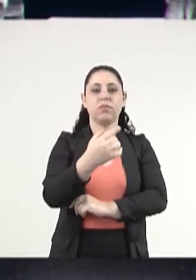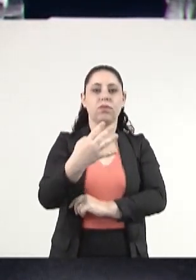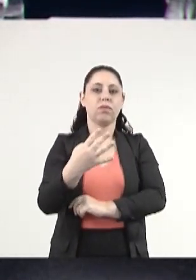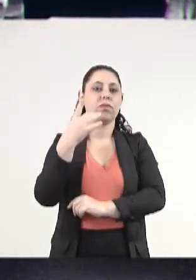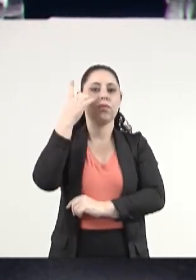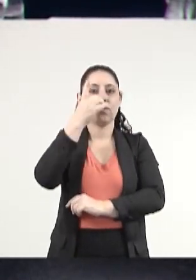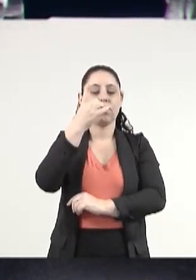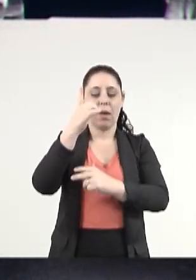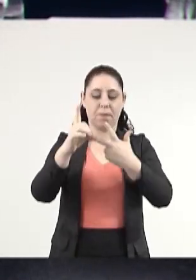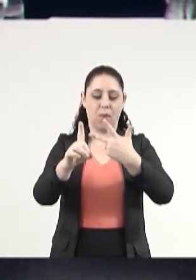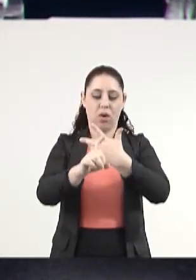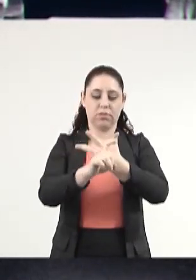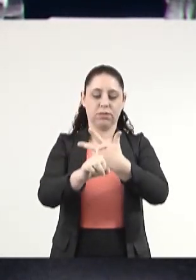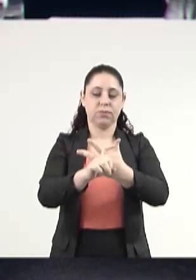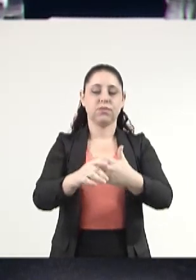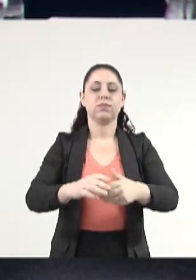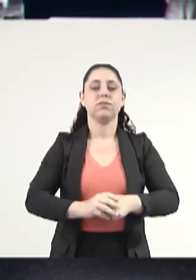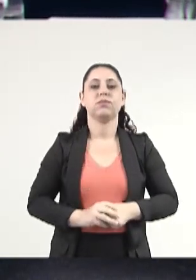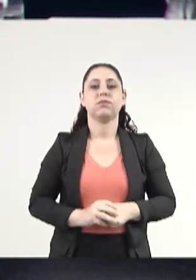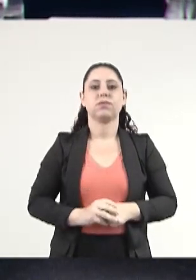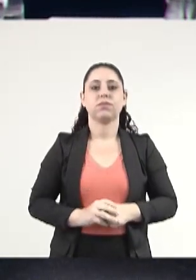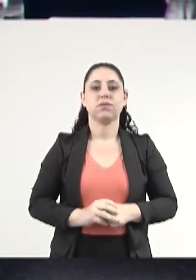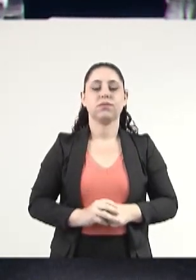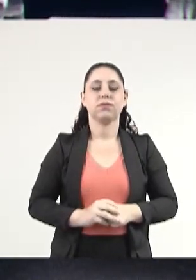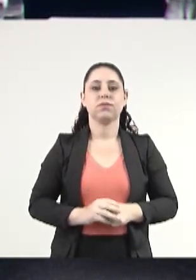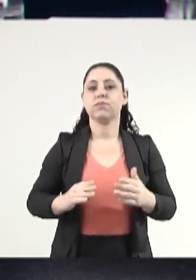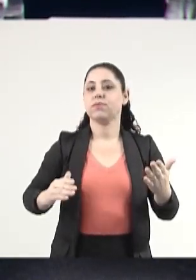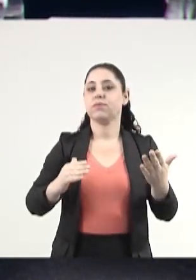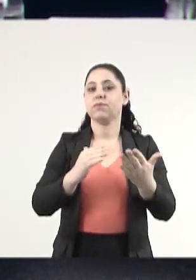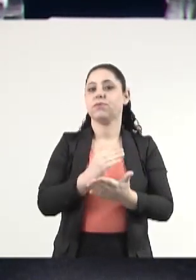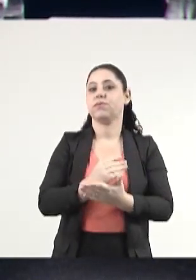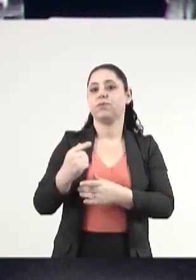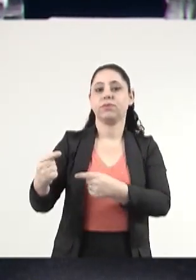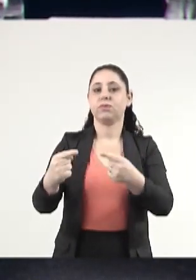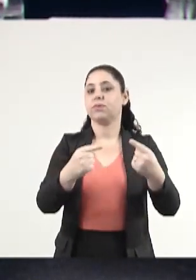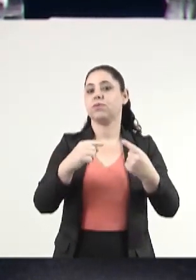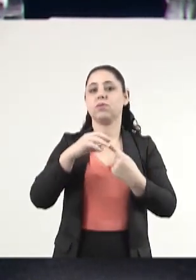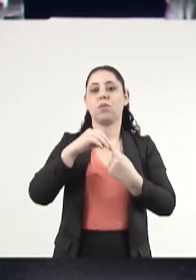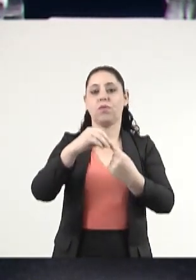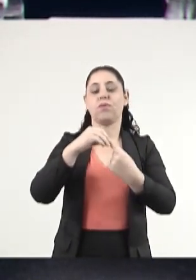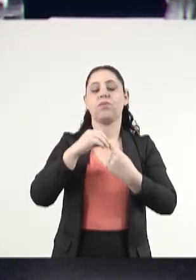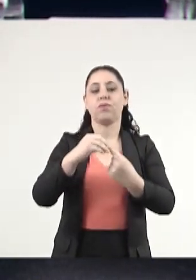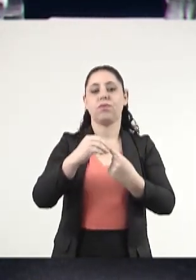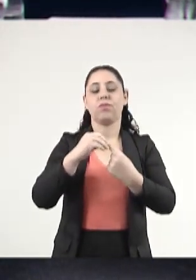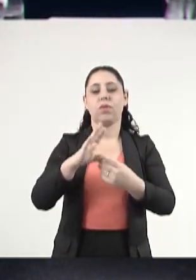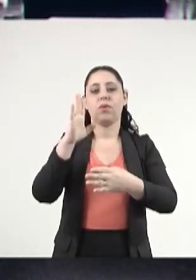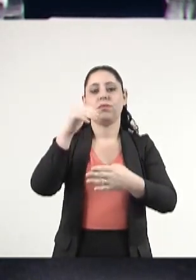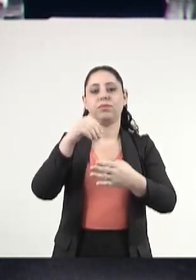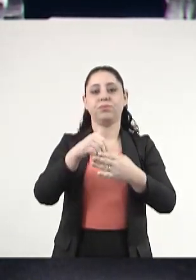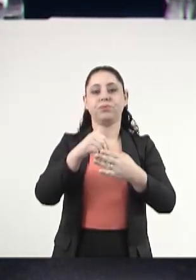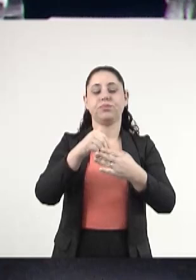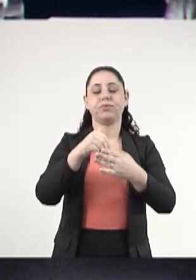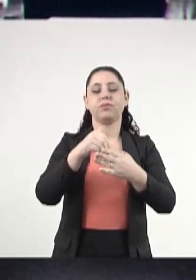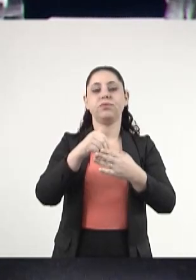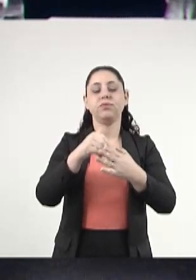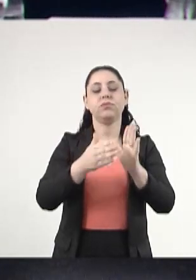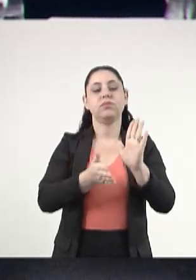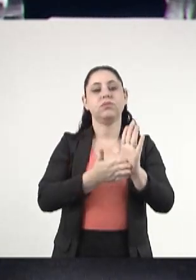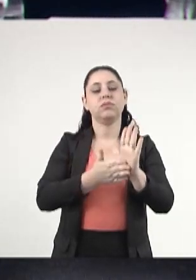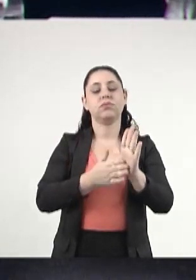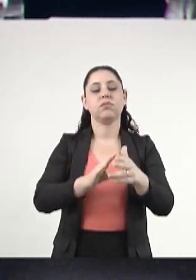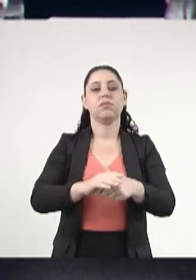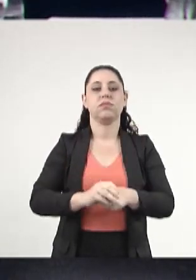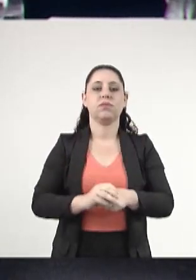182/24, de autoria do Poder Executivo. Foram aprovadas em discussão única e votação simbólica as seguintes